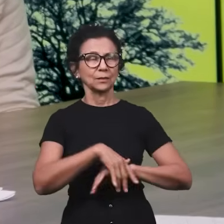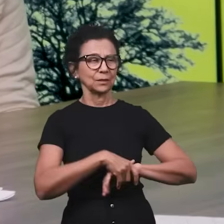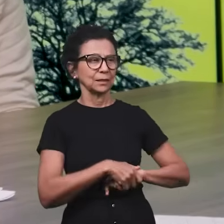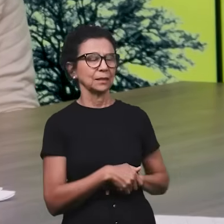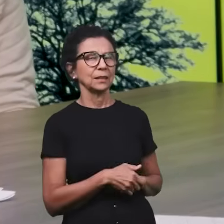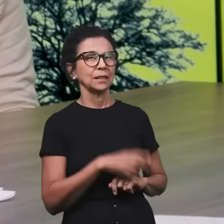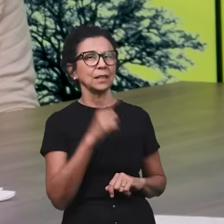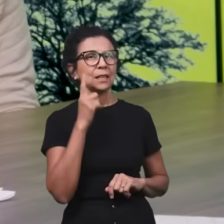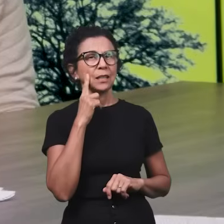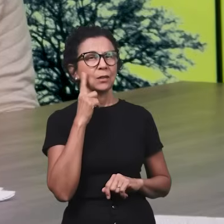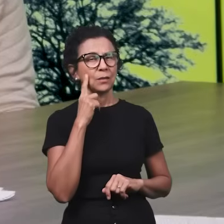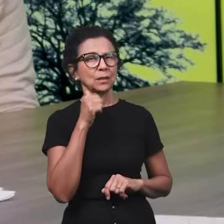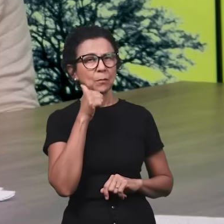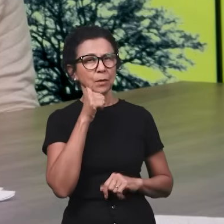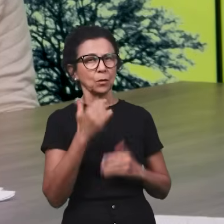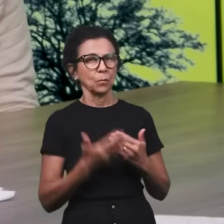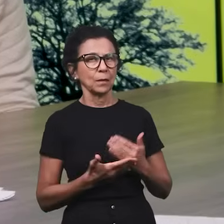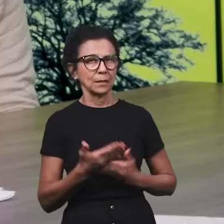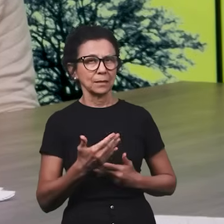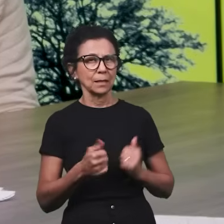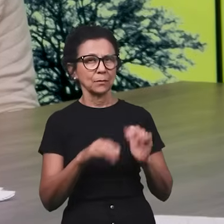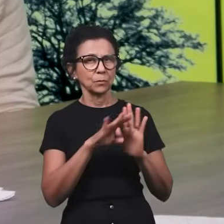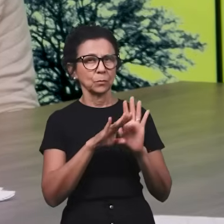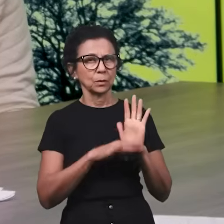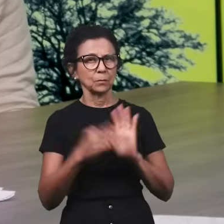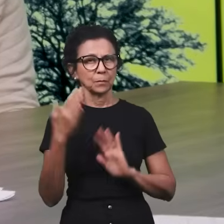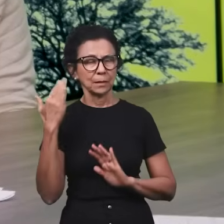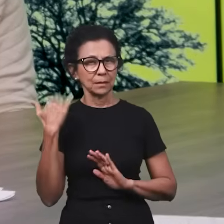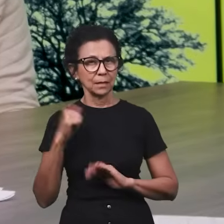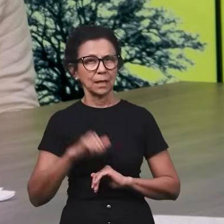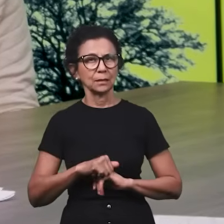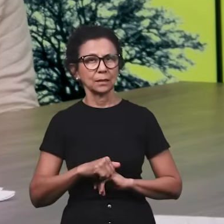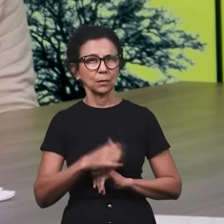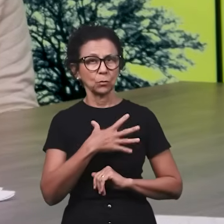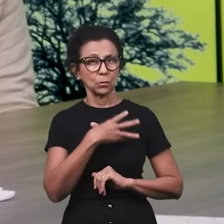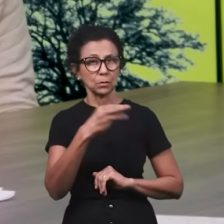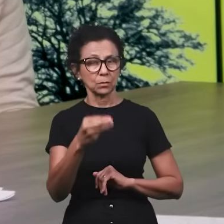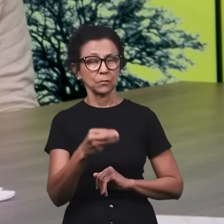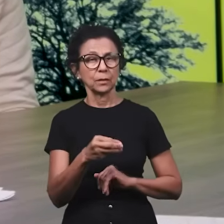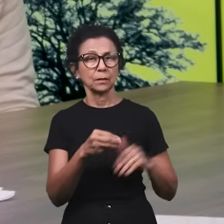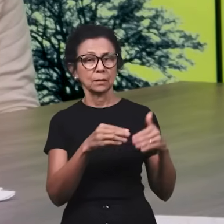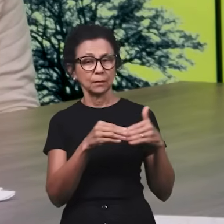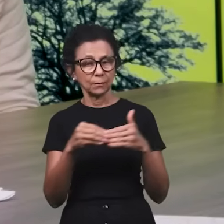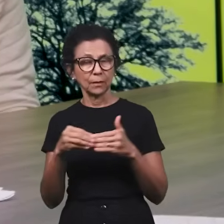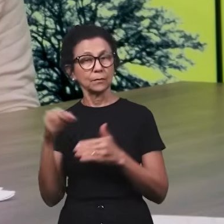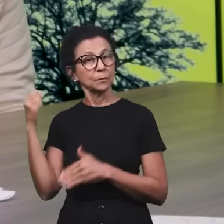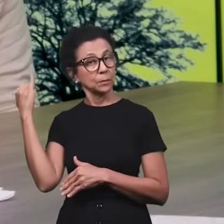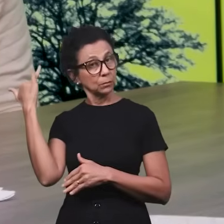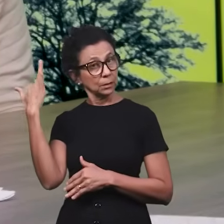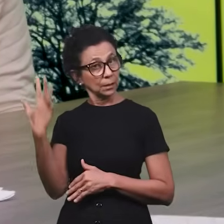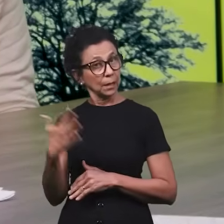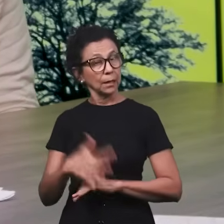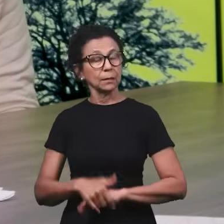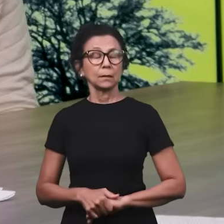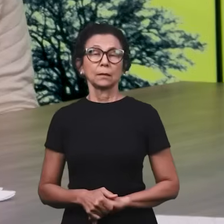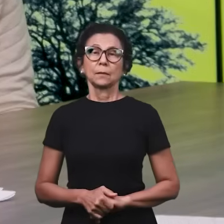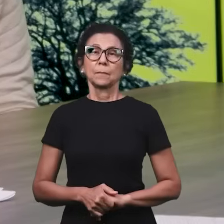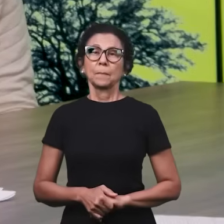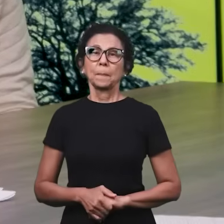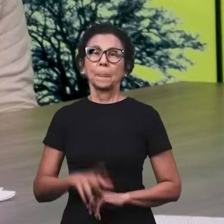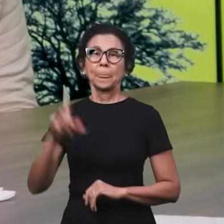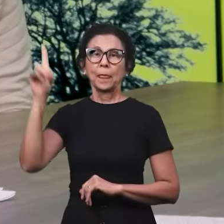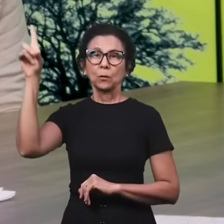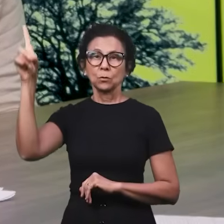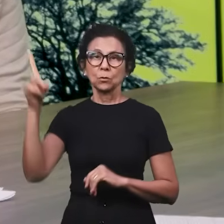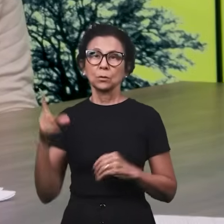madrugada. Eu ouvi a irmã Linda falando, né, de levar os meninos no programa anterior, na madrugada. Nós levamos os nossos filhos